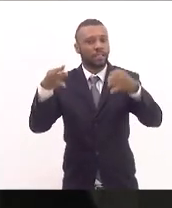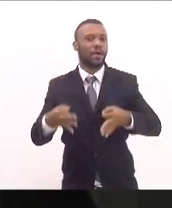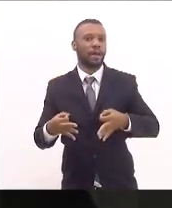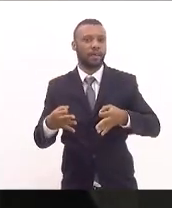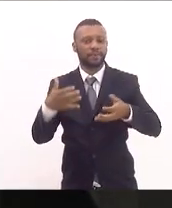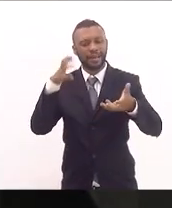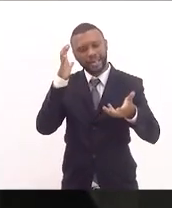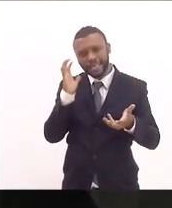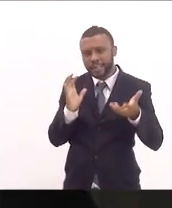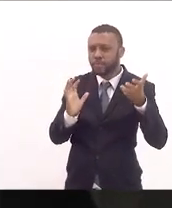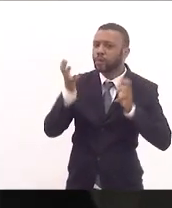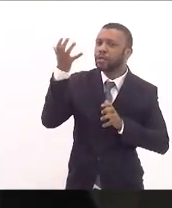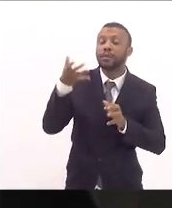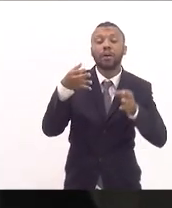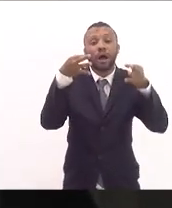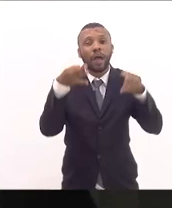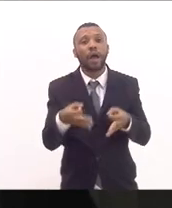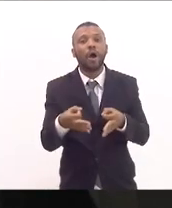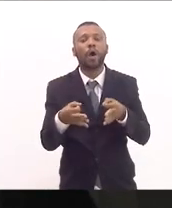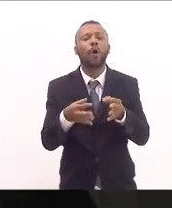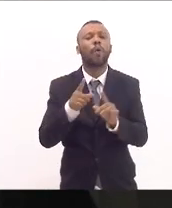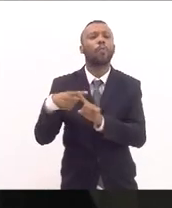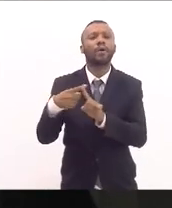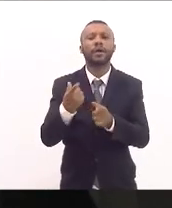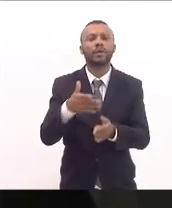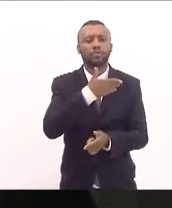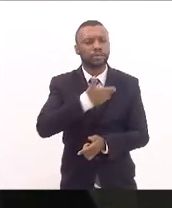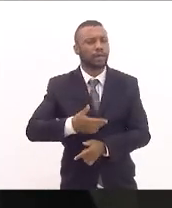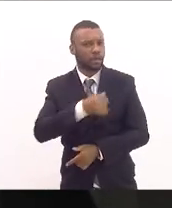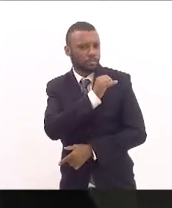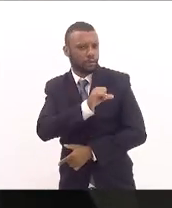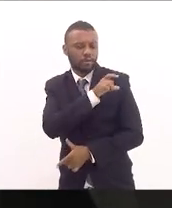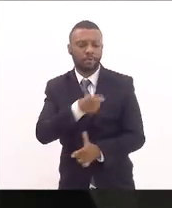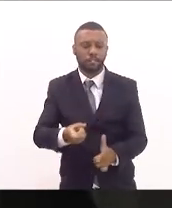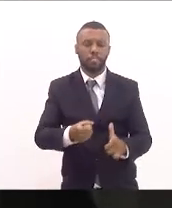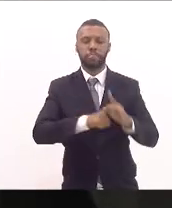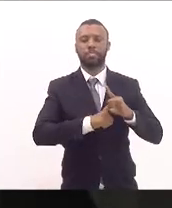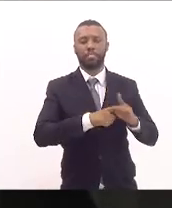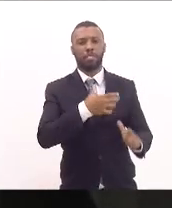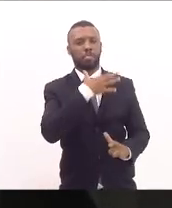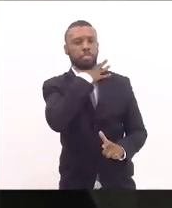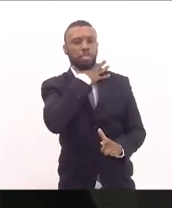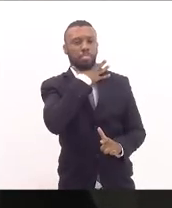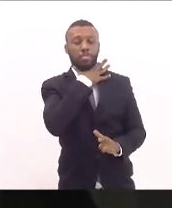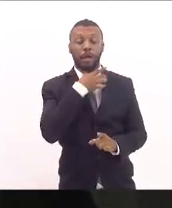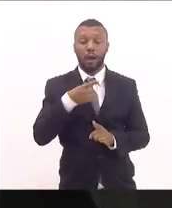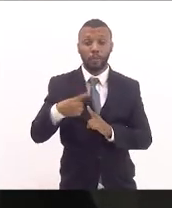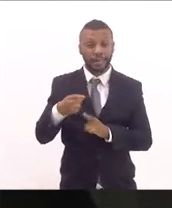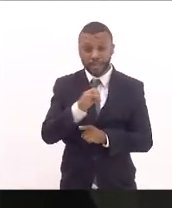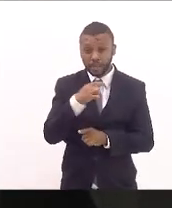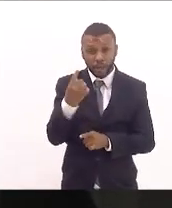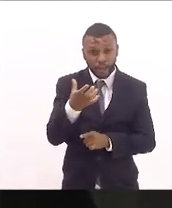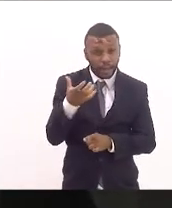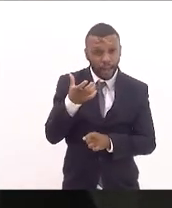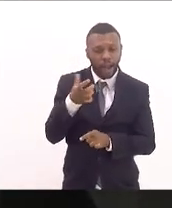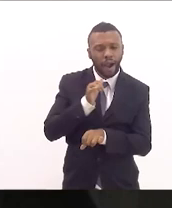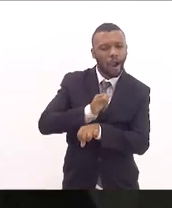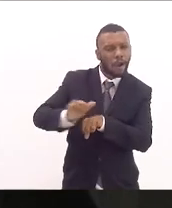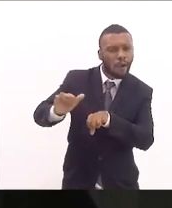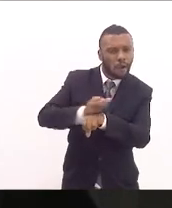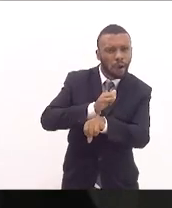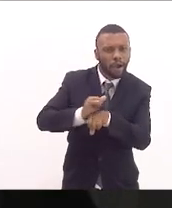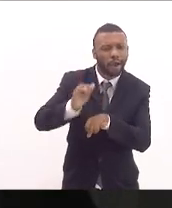situação real do endividamento do Estado do Rio de Janeiro porque se nós quisermos de maneira muito esquemática